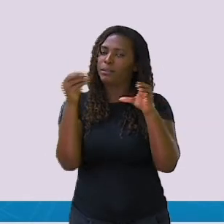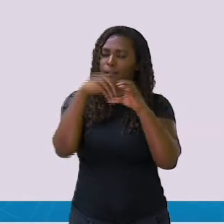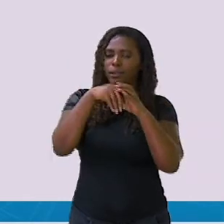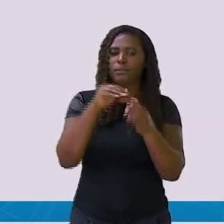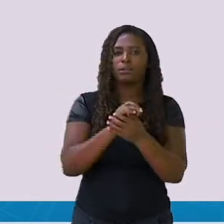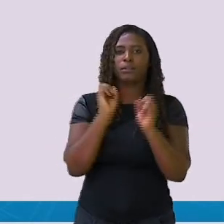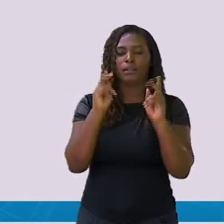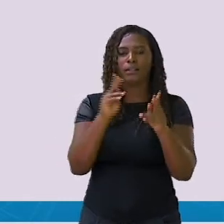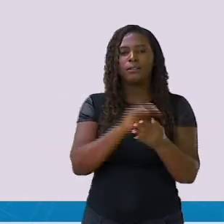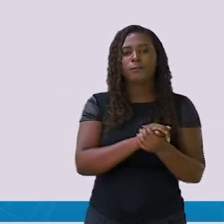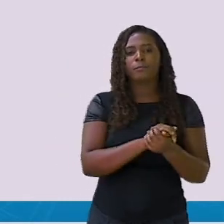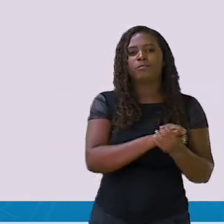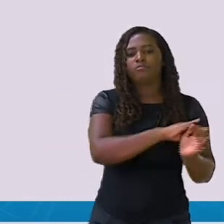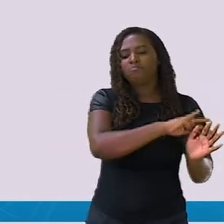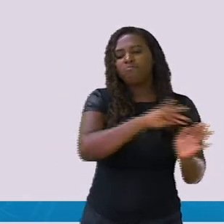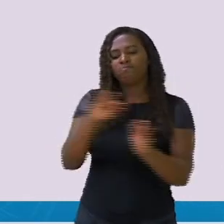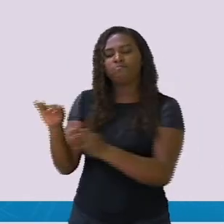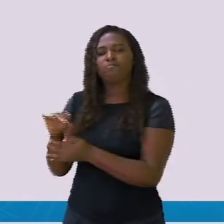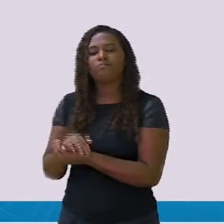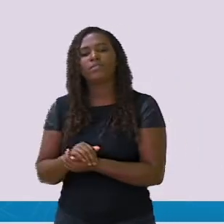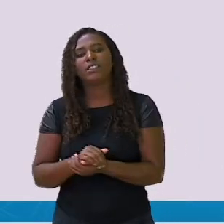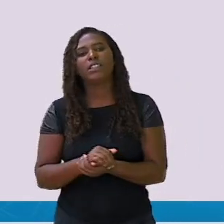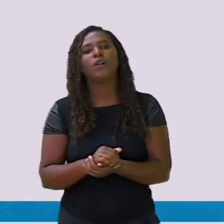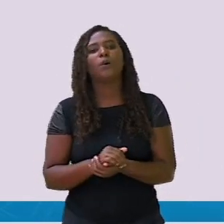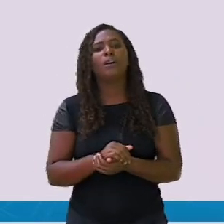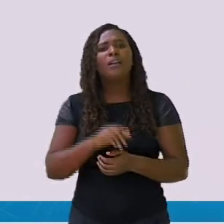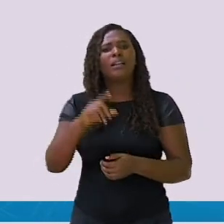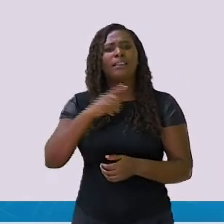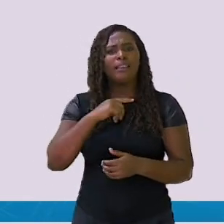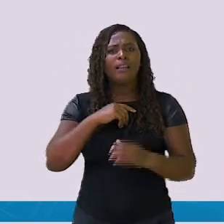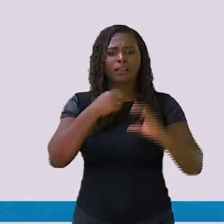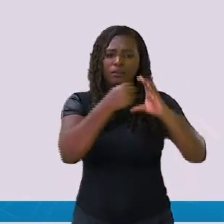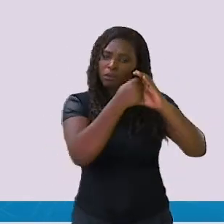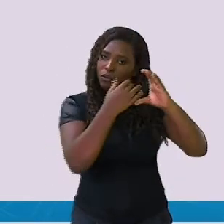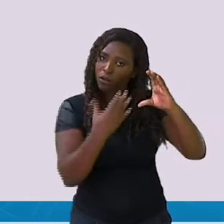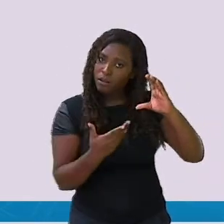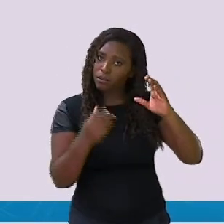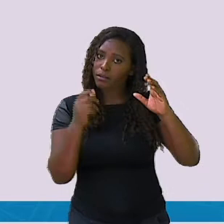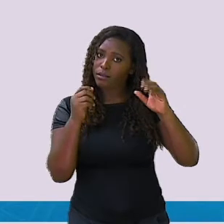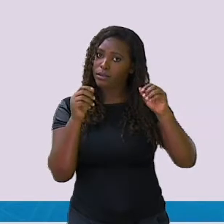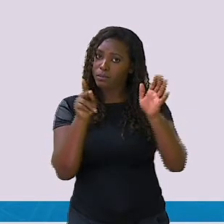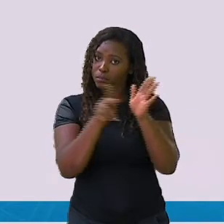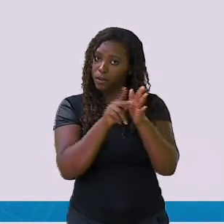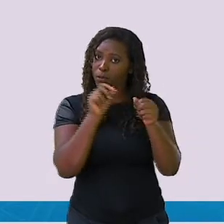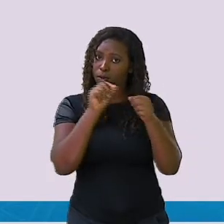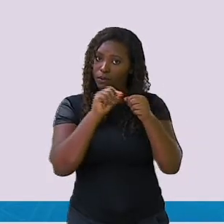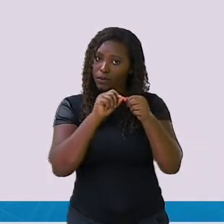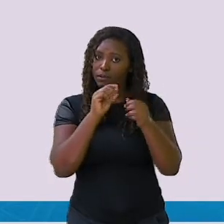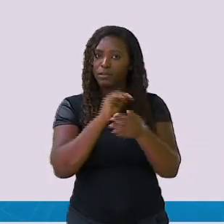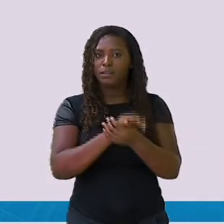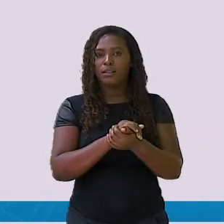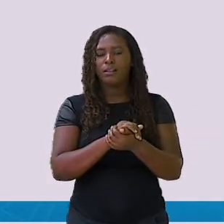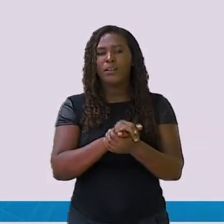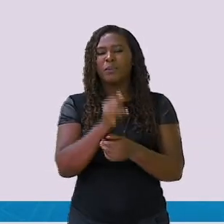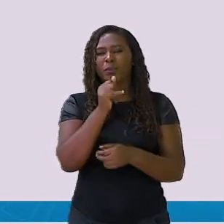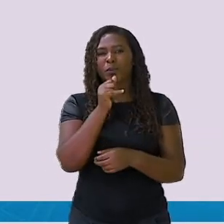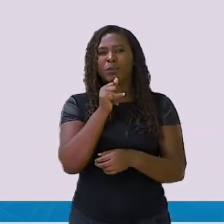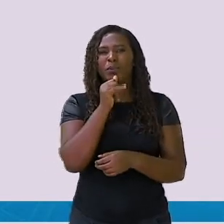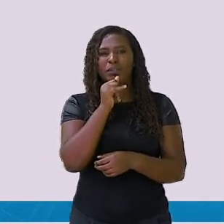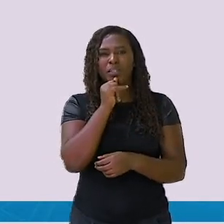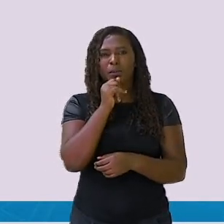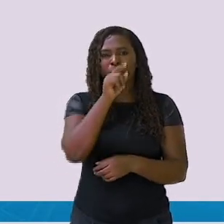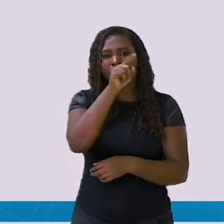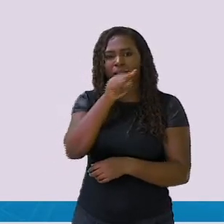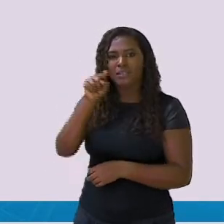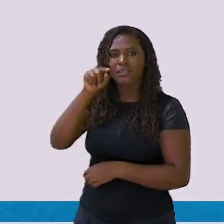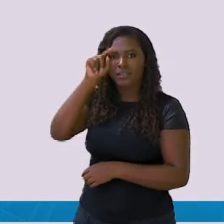uma característica. Se você vai construir um mapa mental, usa-se muito essas setas para puxar, né?